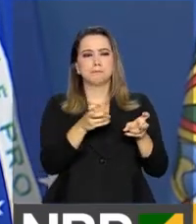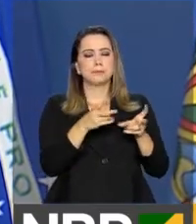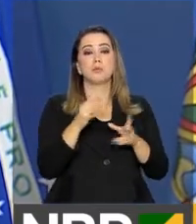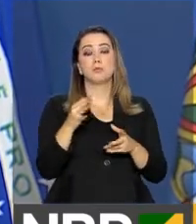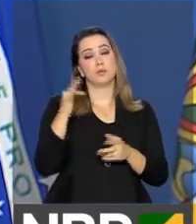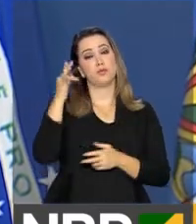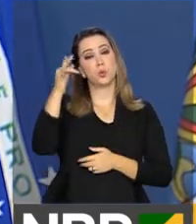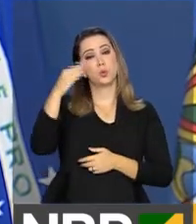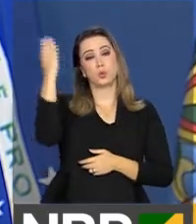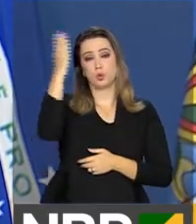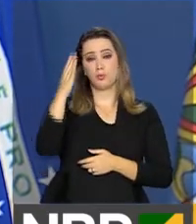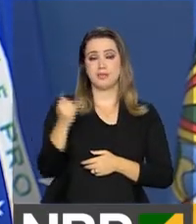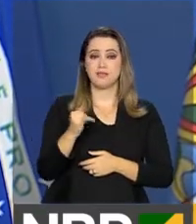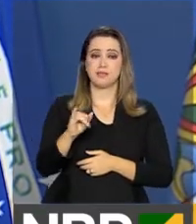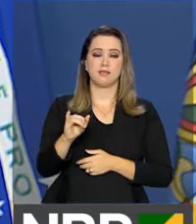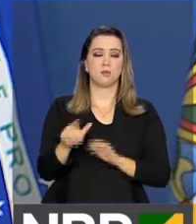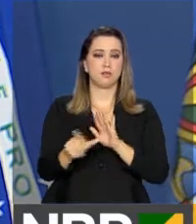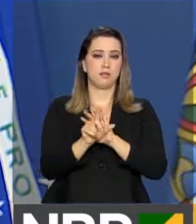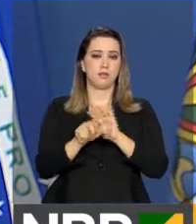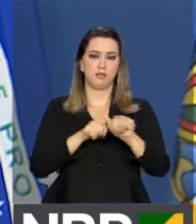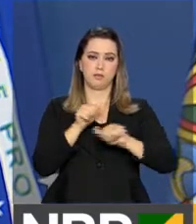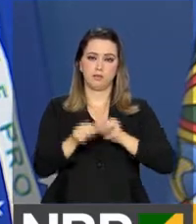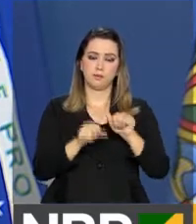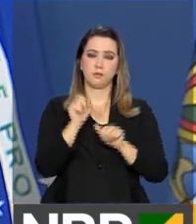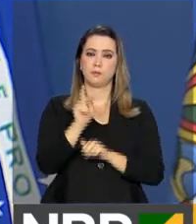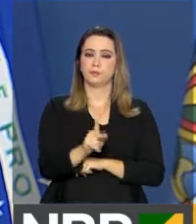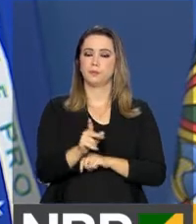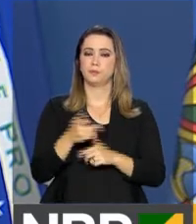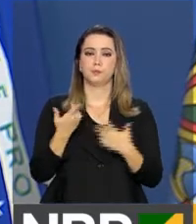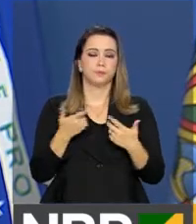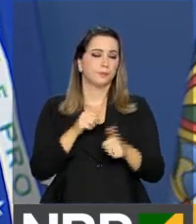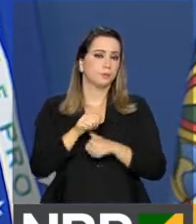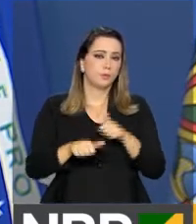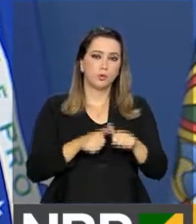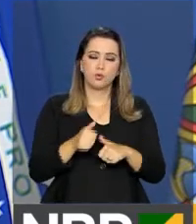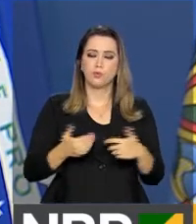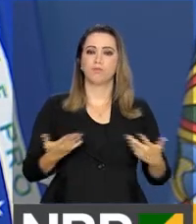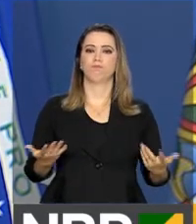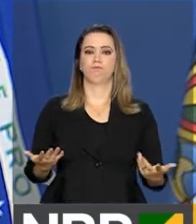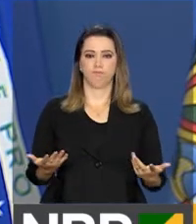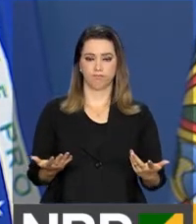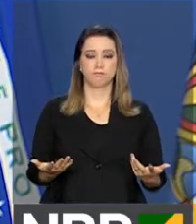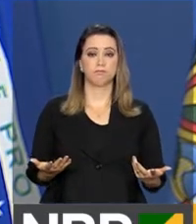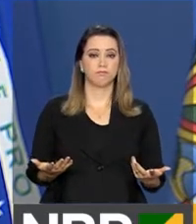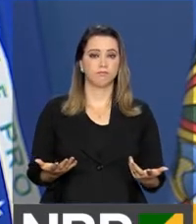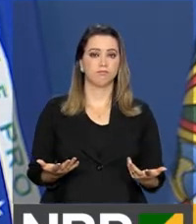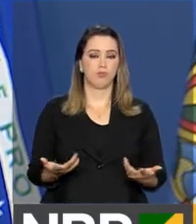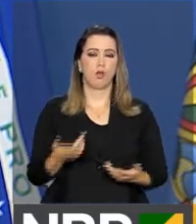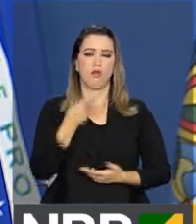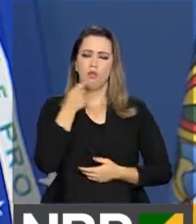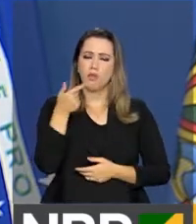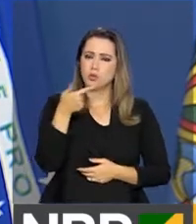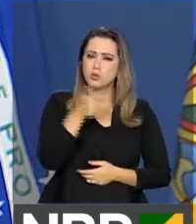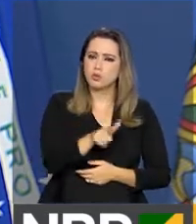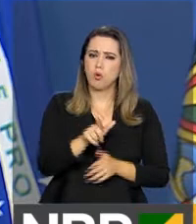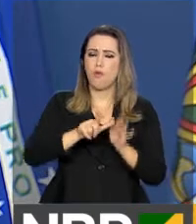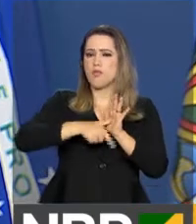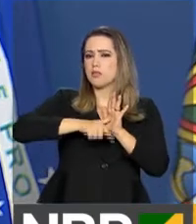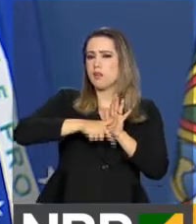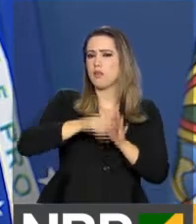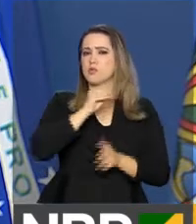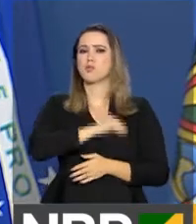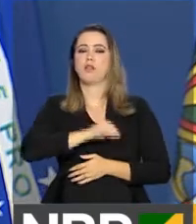brasil se a previdência não for consertada repito atraso no pagamento de